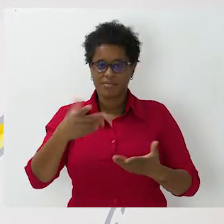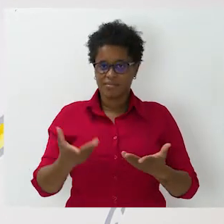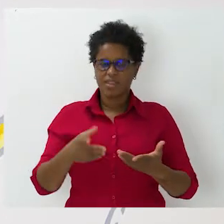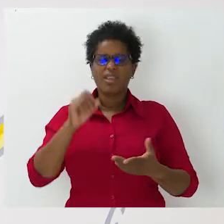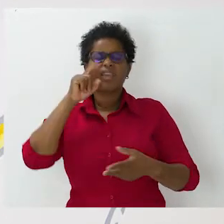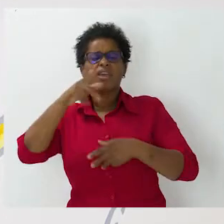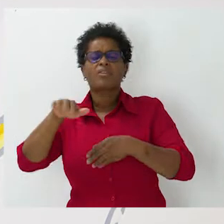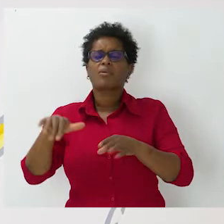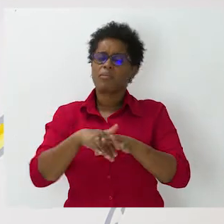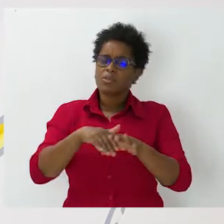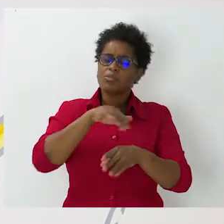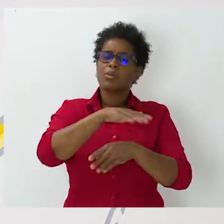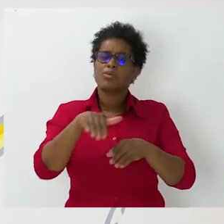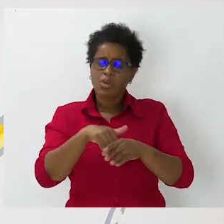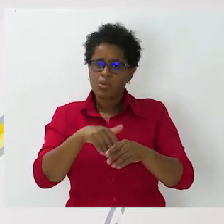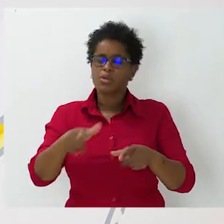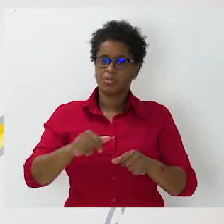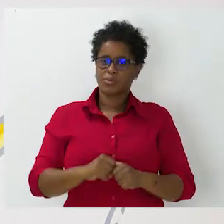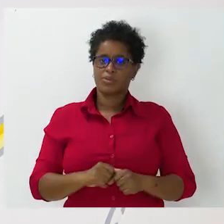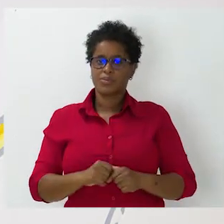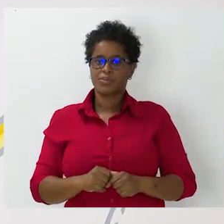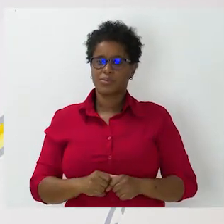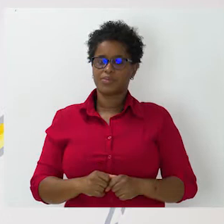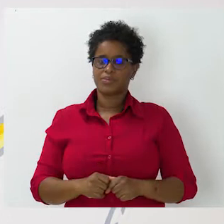quem fazem parte